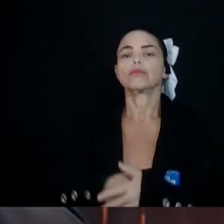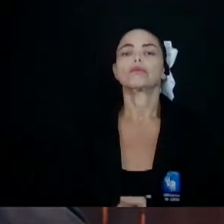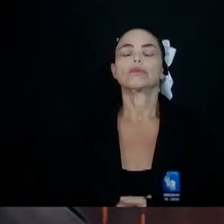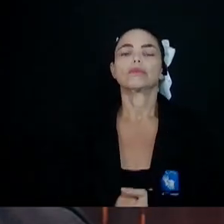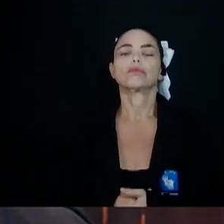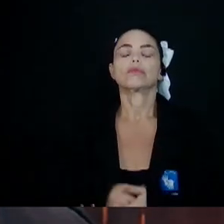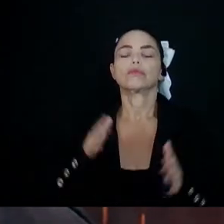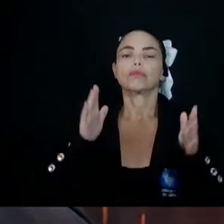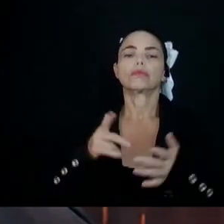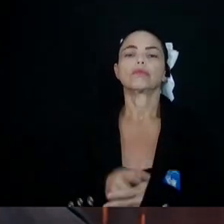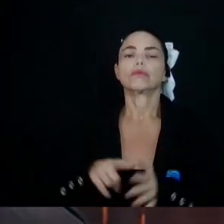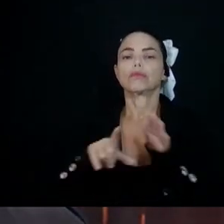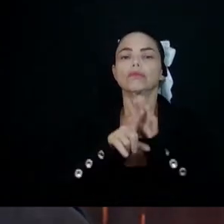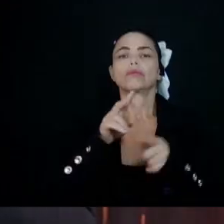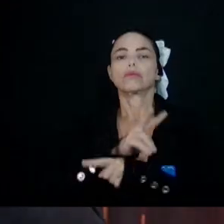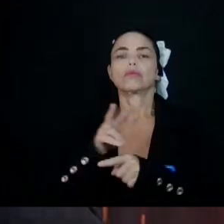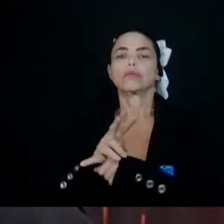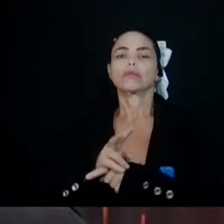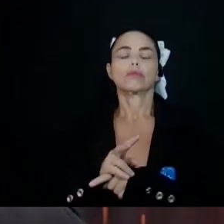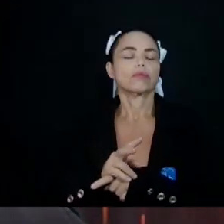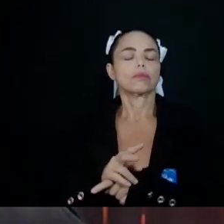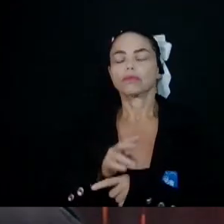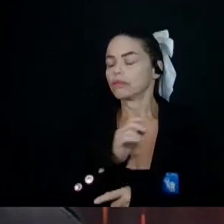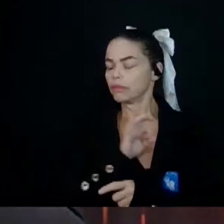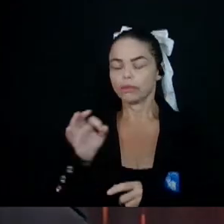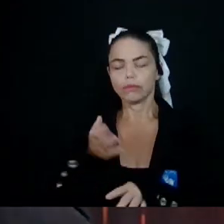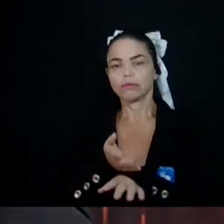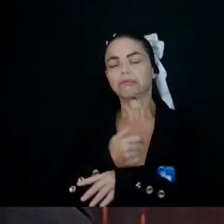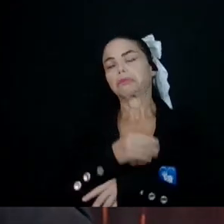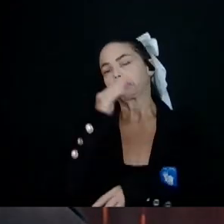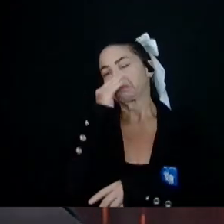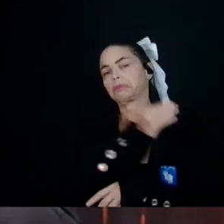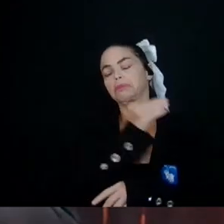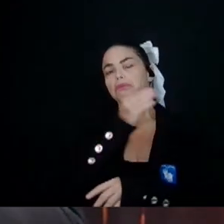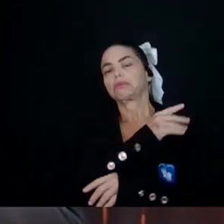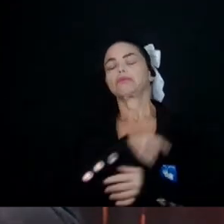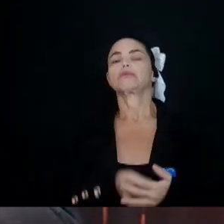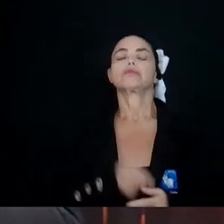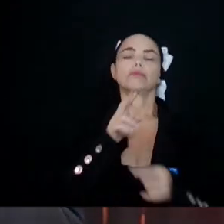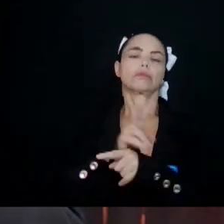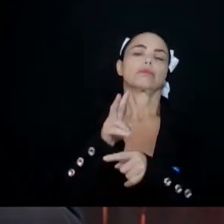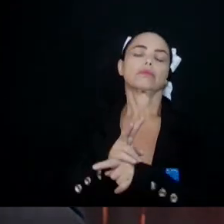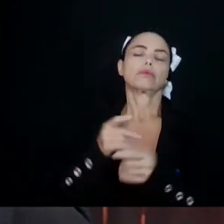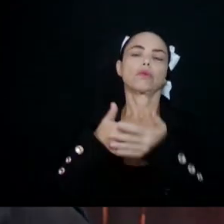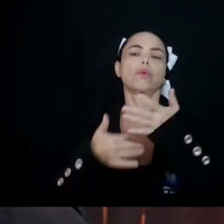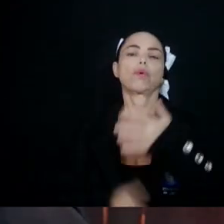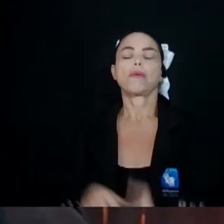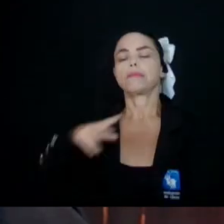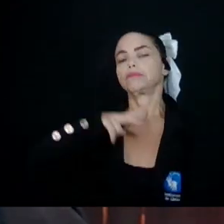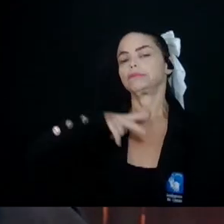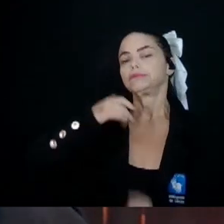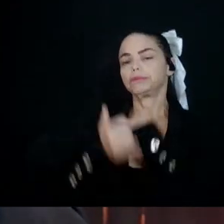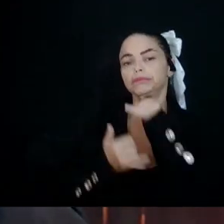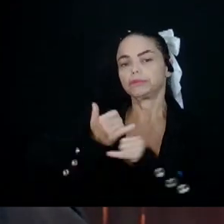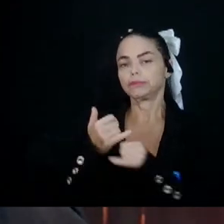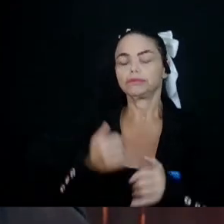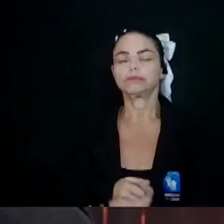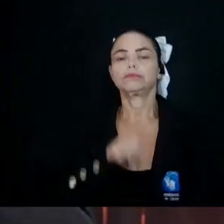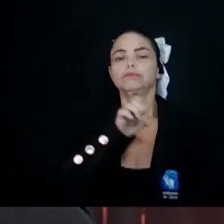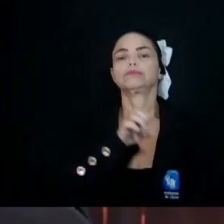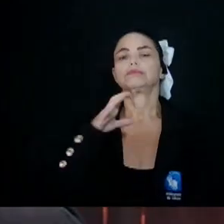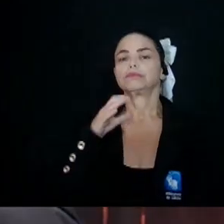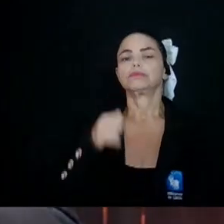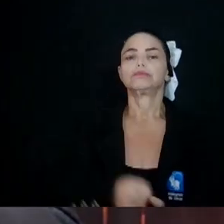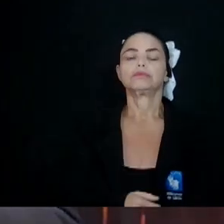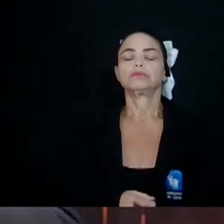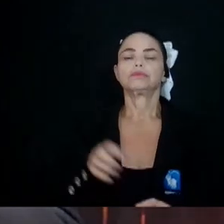recentemente a Lei Geral de Proteção de Dados, que ninguém antes se importava muito com a questão da proteção dos dados pessoais na internet. O ECA Digital, ele